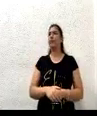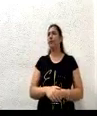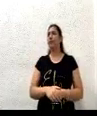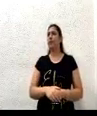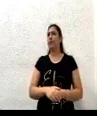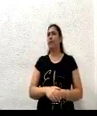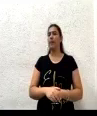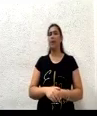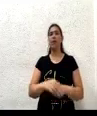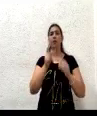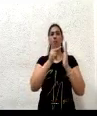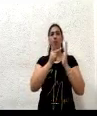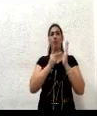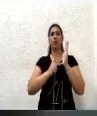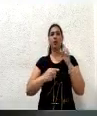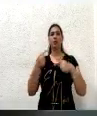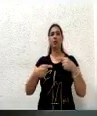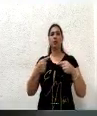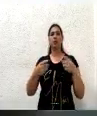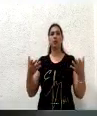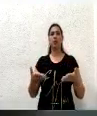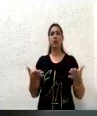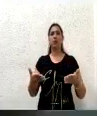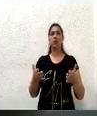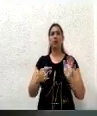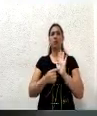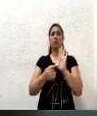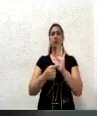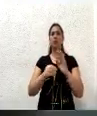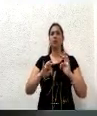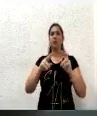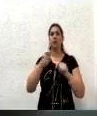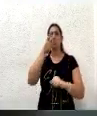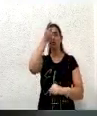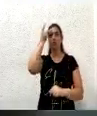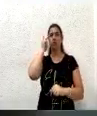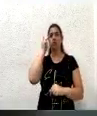O projeto está em discussão mediante a inscrição no sistema.